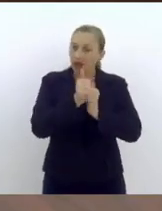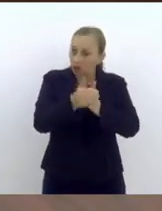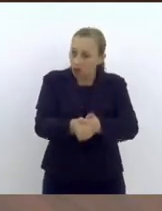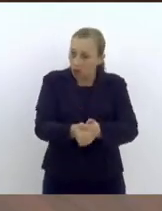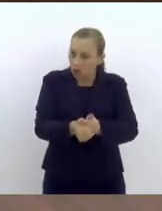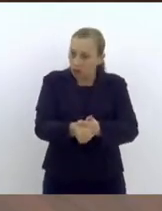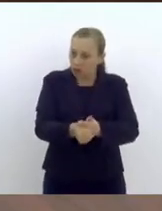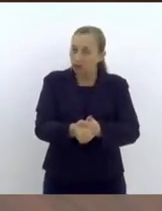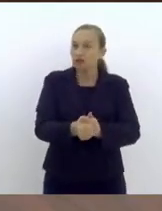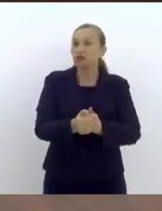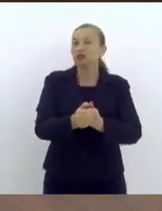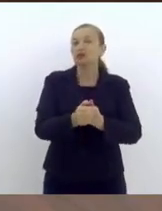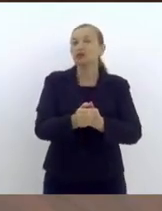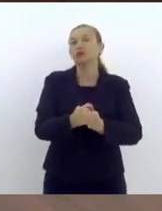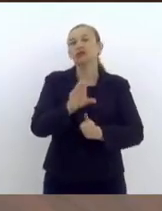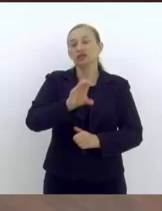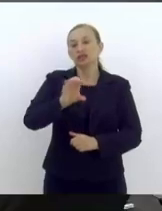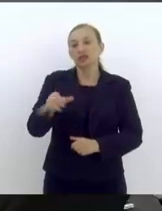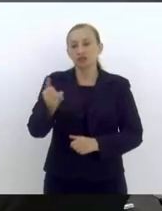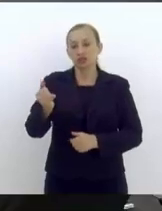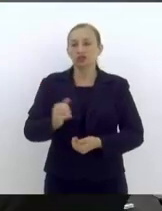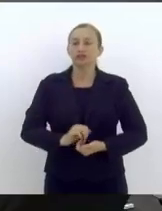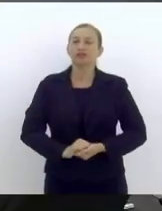parecer da ccj